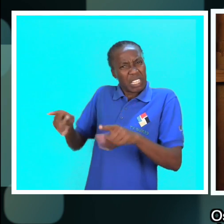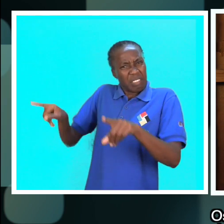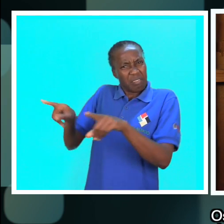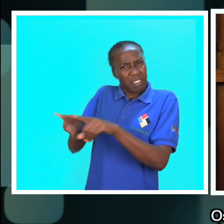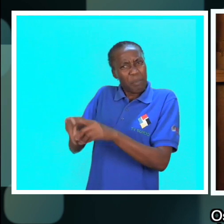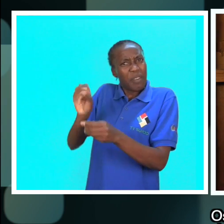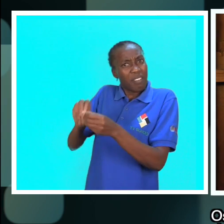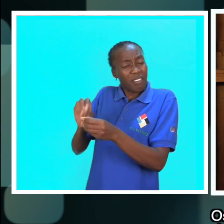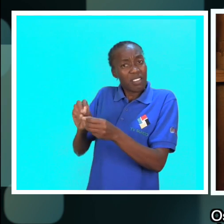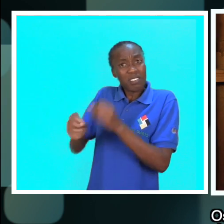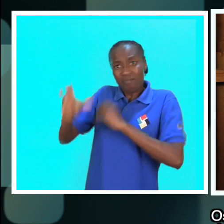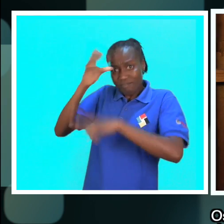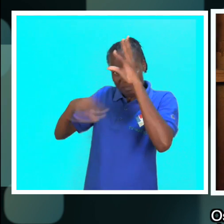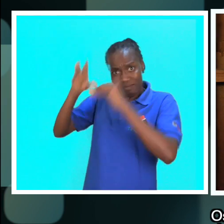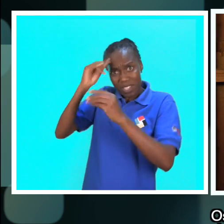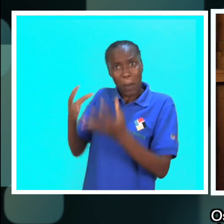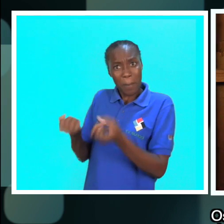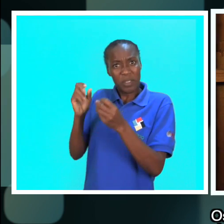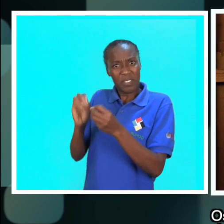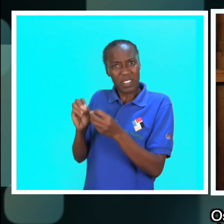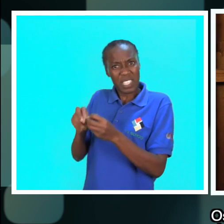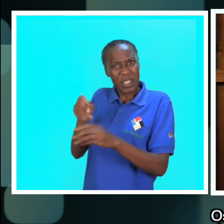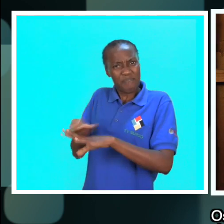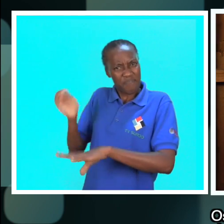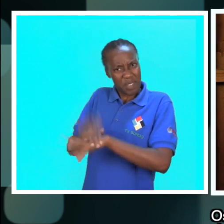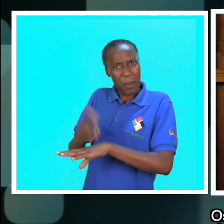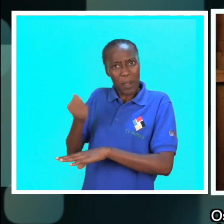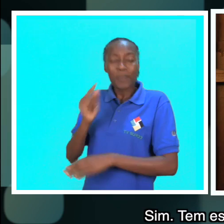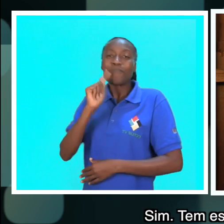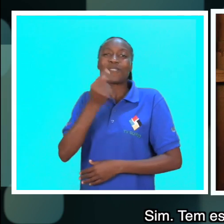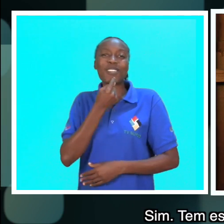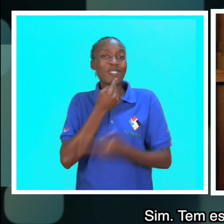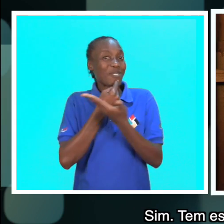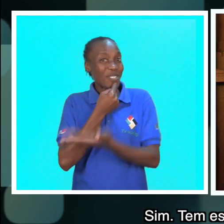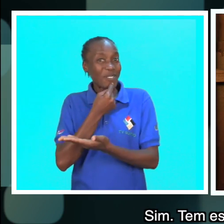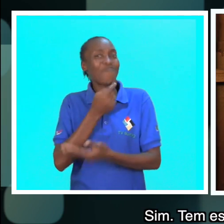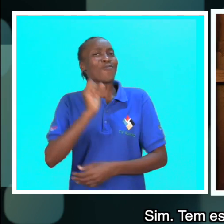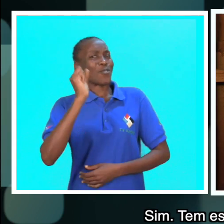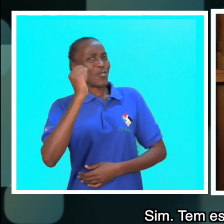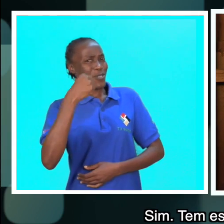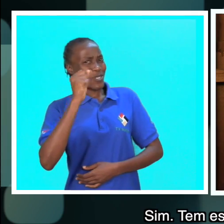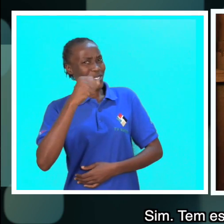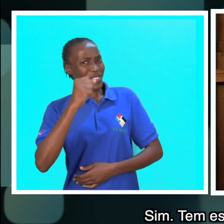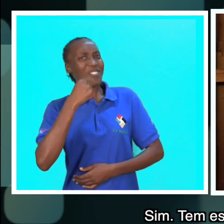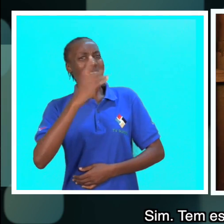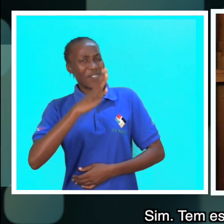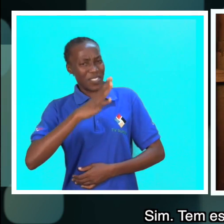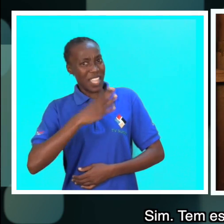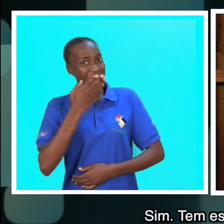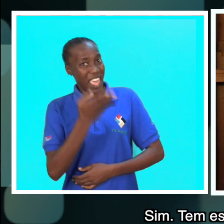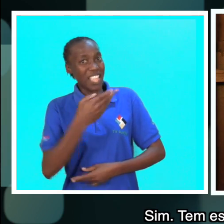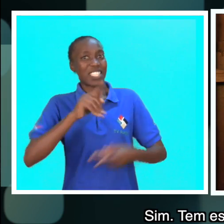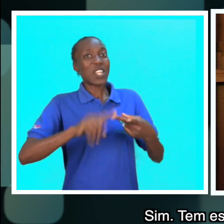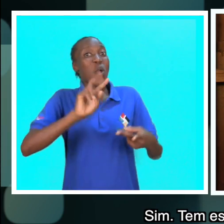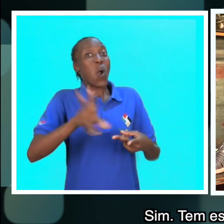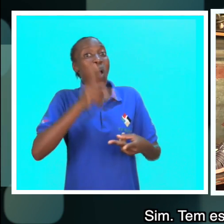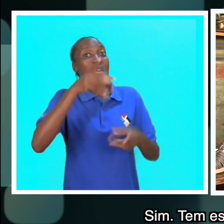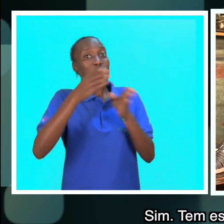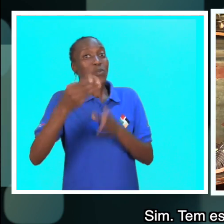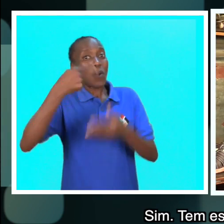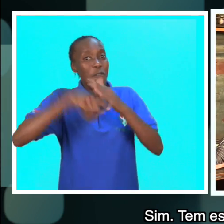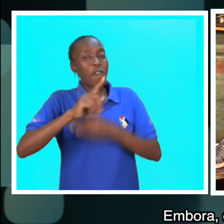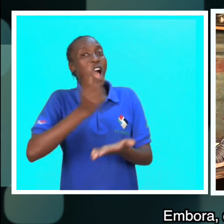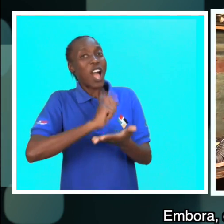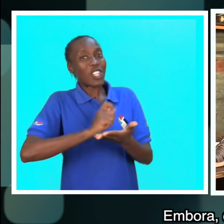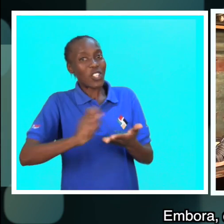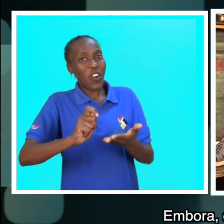também estão a aderir e podem também abraçar a profissão? Tem este e tem outro que foi à escola